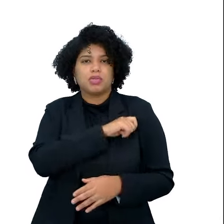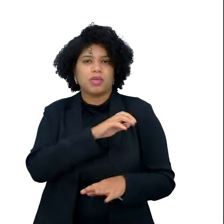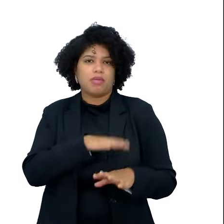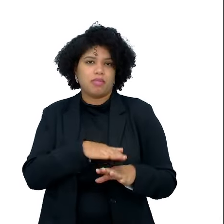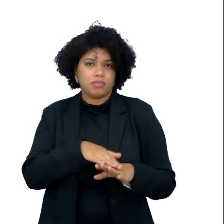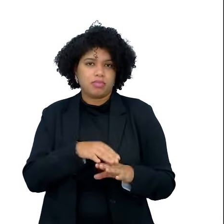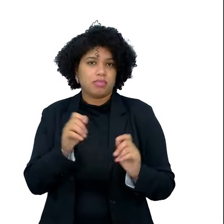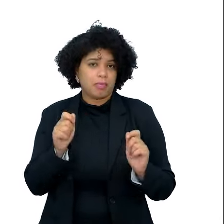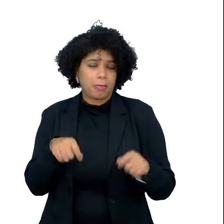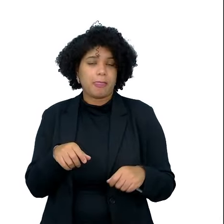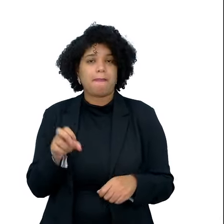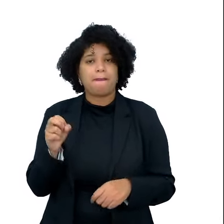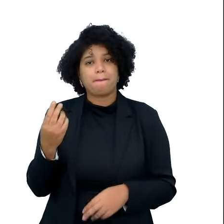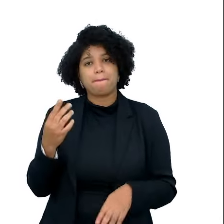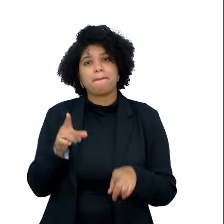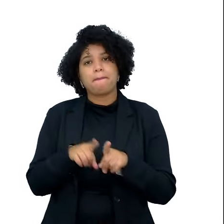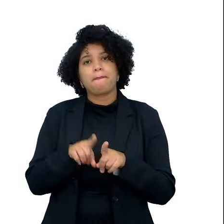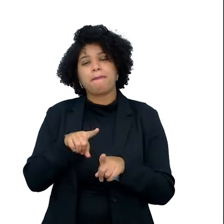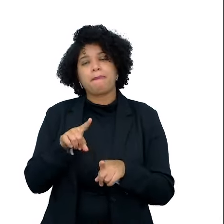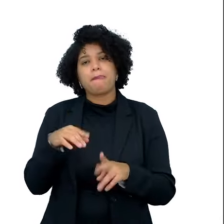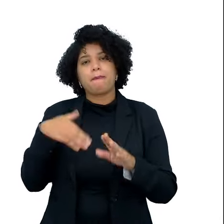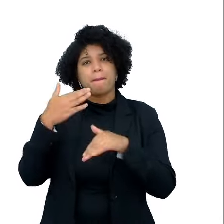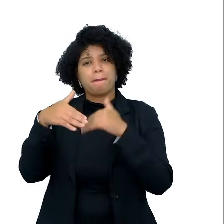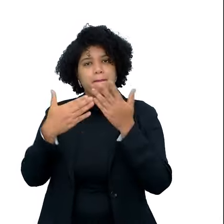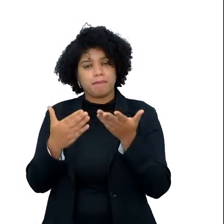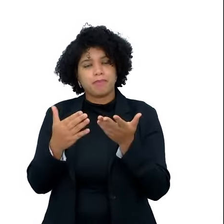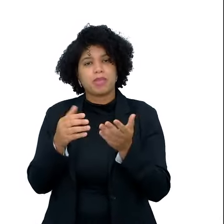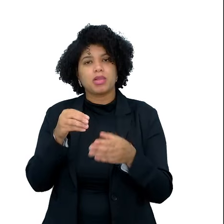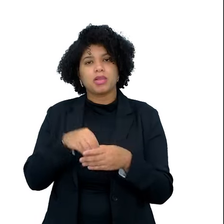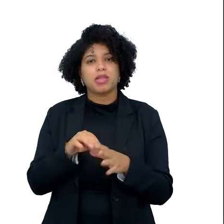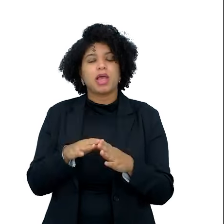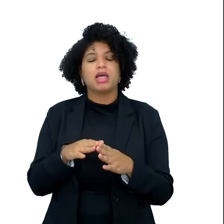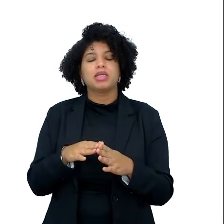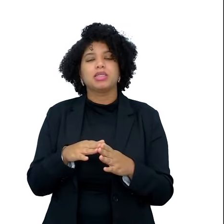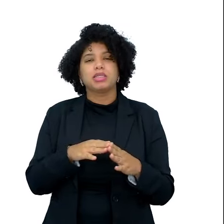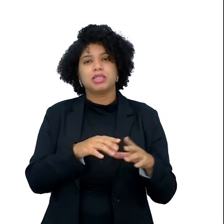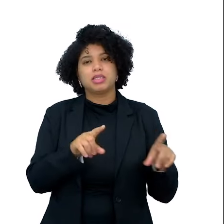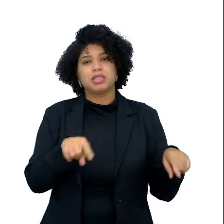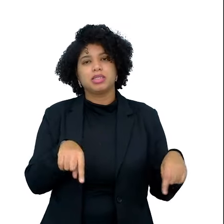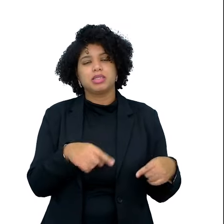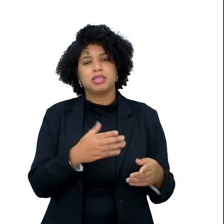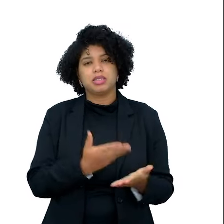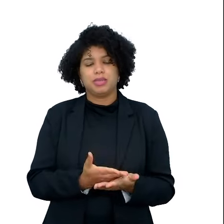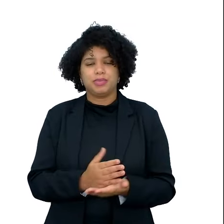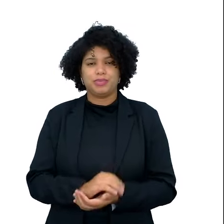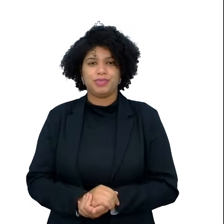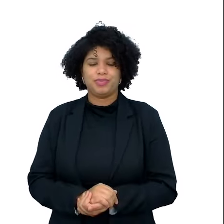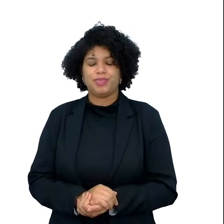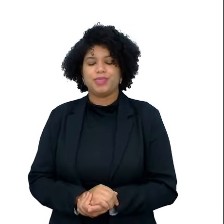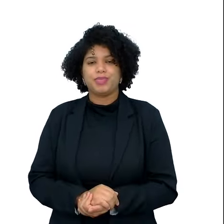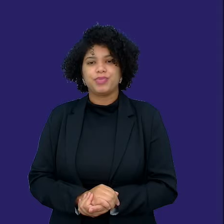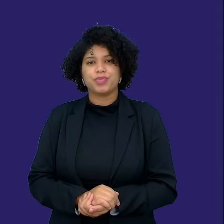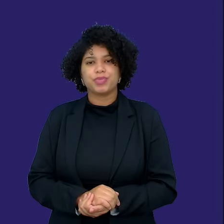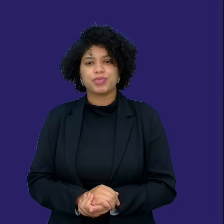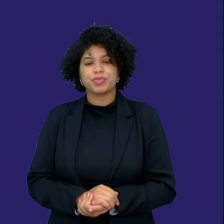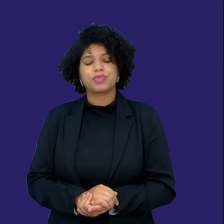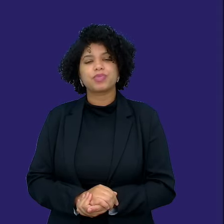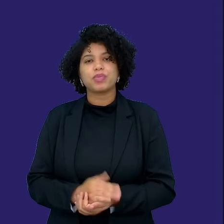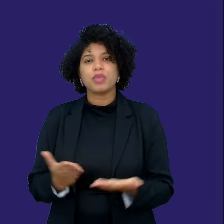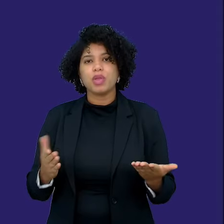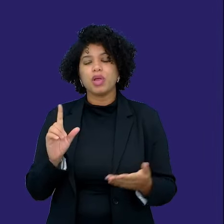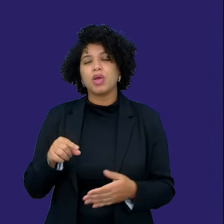como também pode ser para você mesmo desenvolver com eles em sala de aula. Bom, chegamos ao